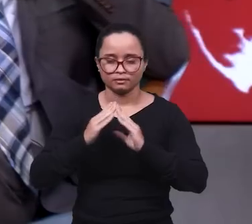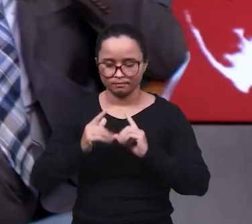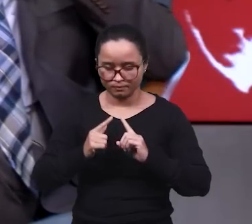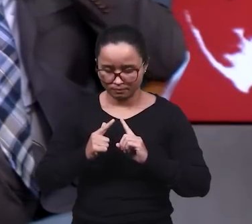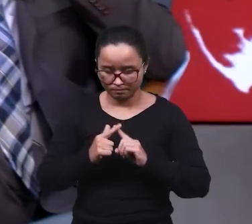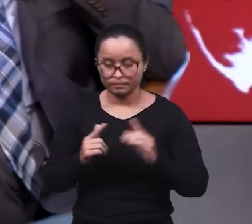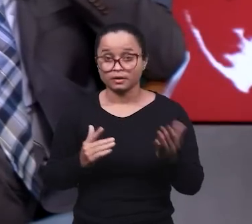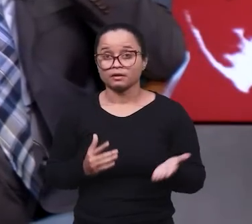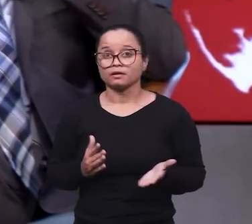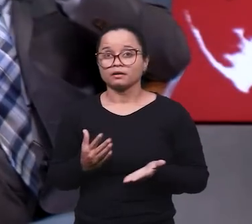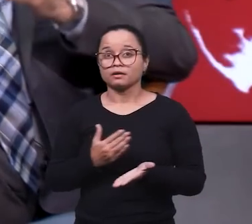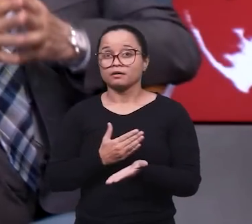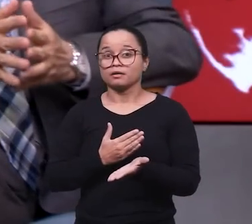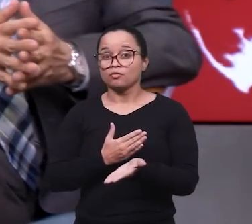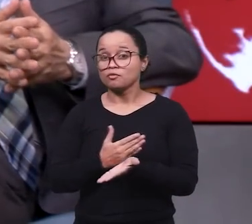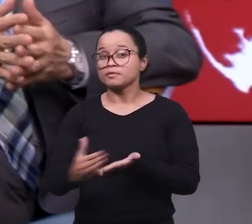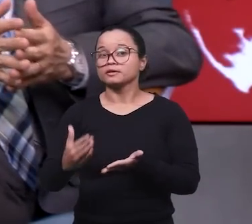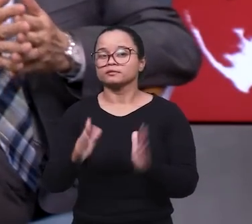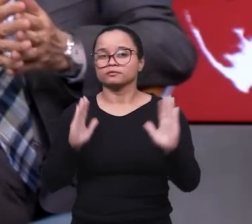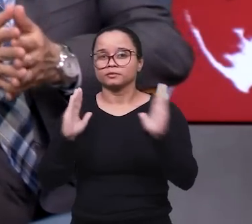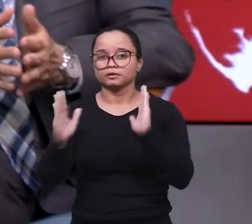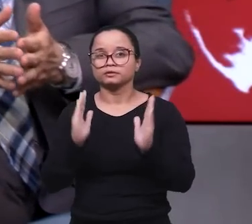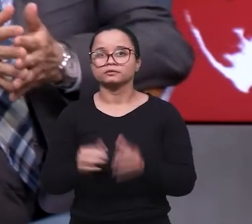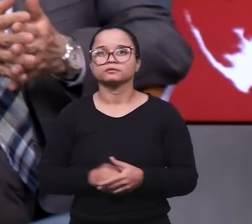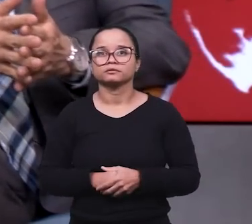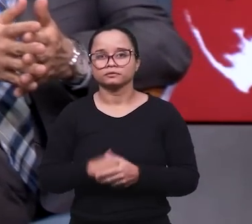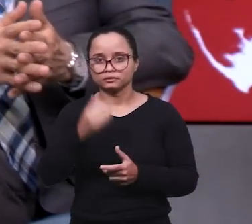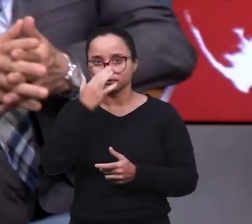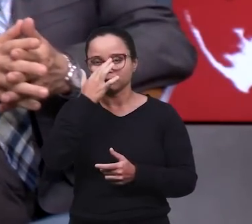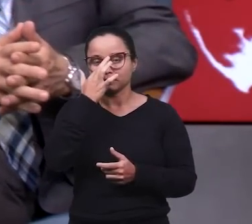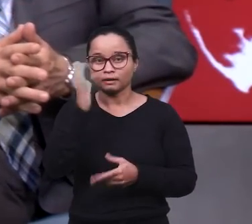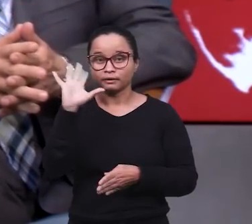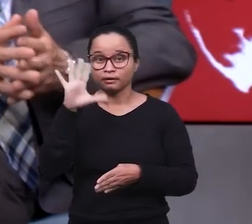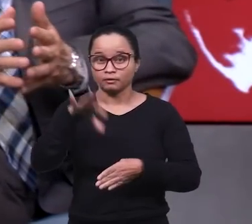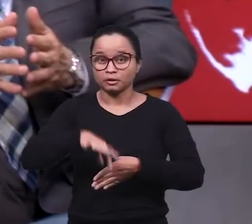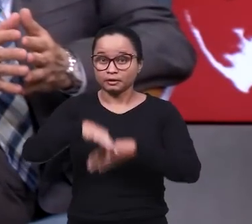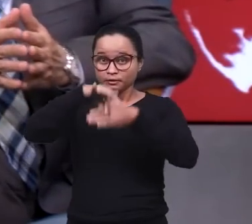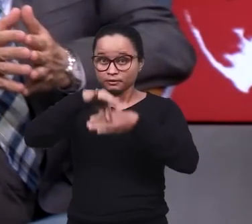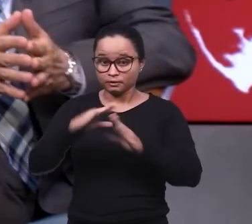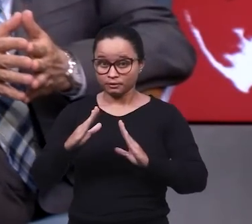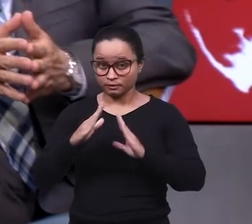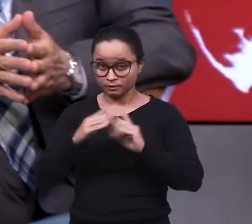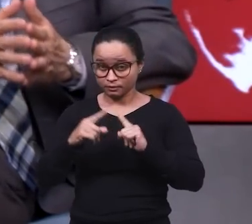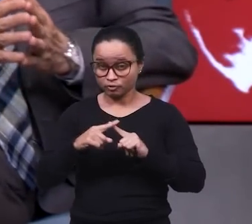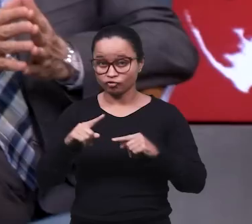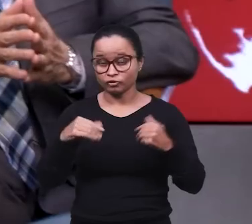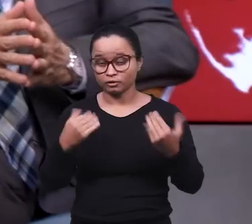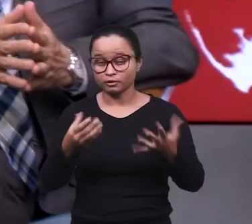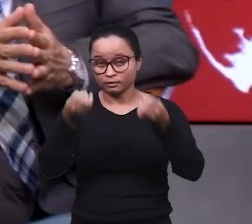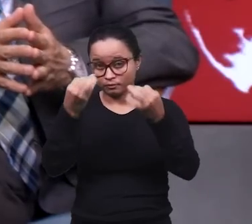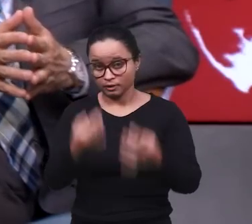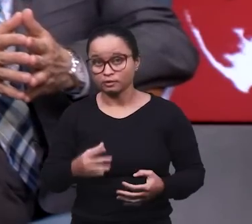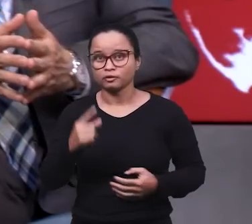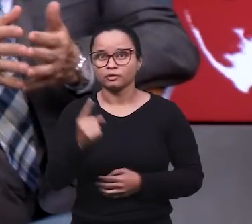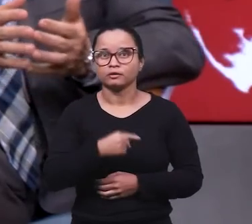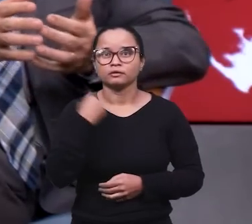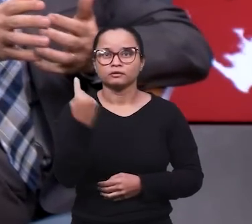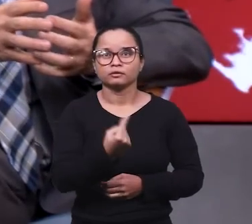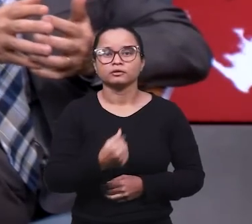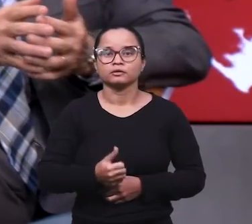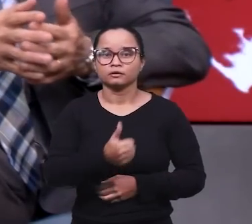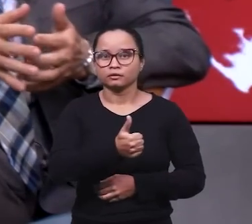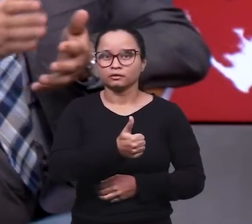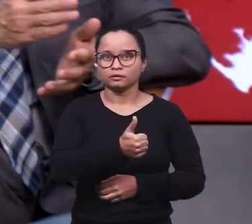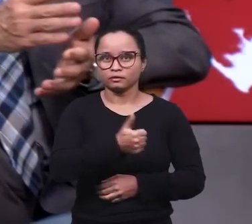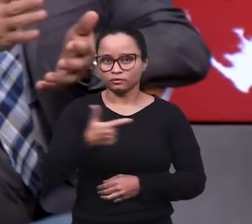o início do período onde o Senhor está falando da liderança da igreja. Então ele diz assim: quanto a nós, eles agora já